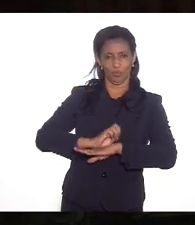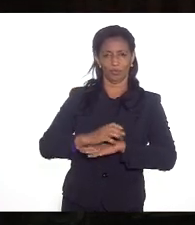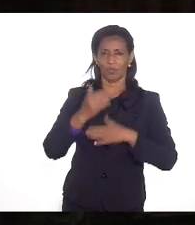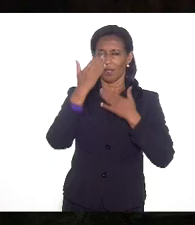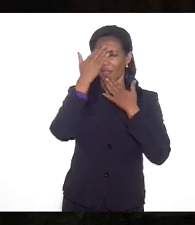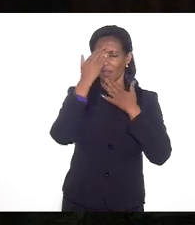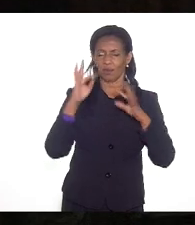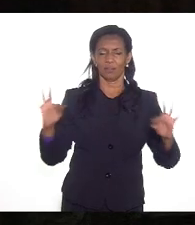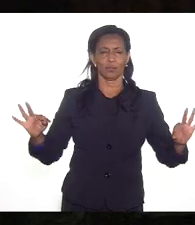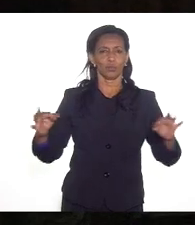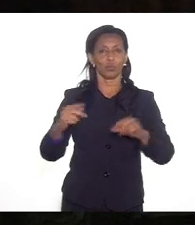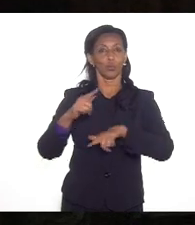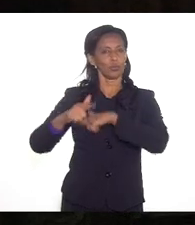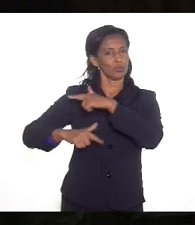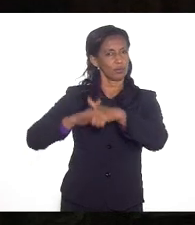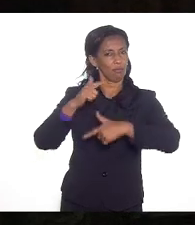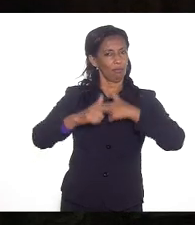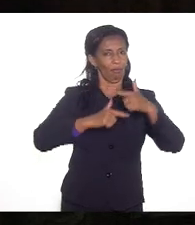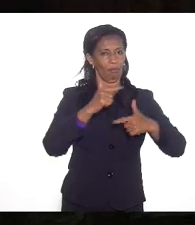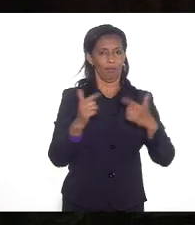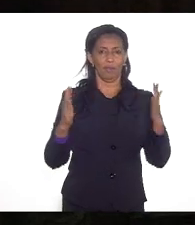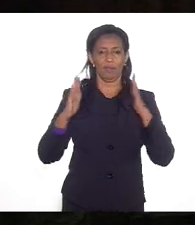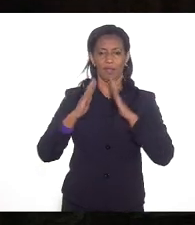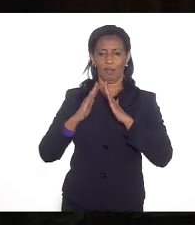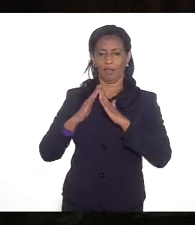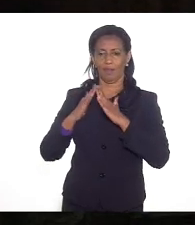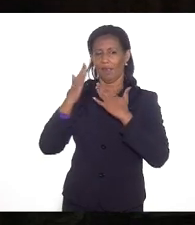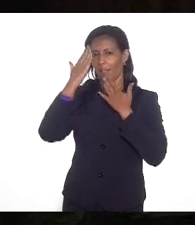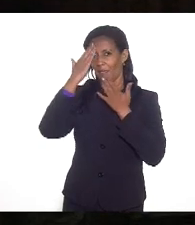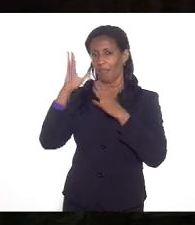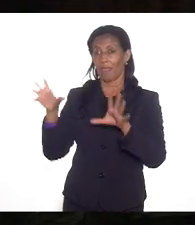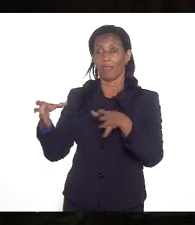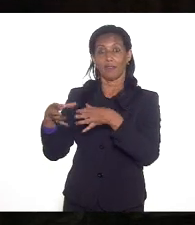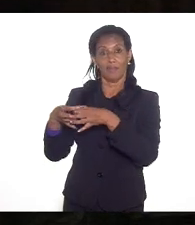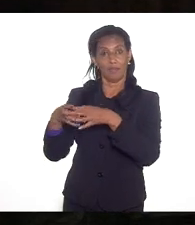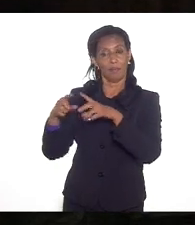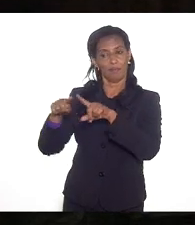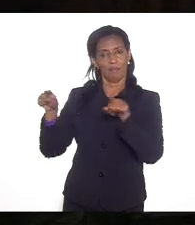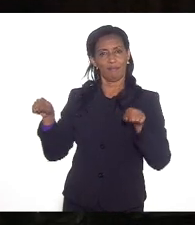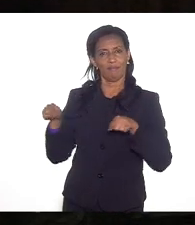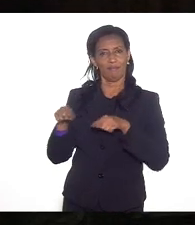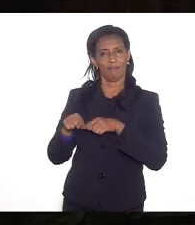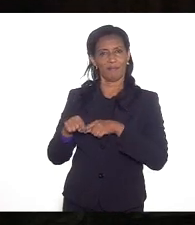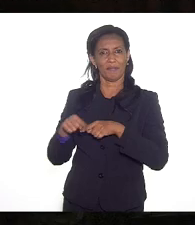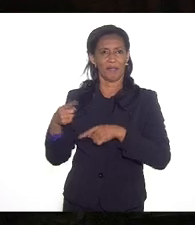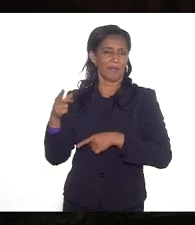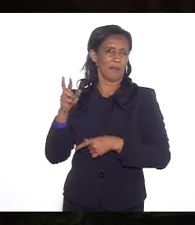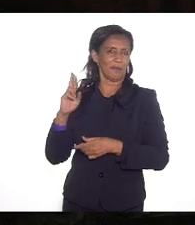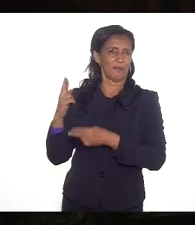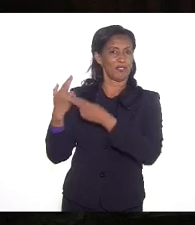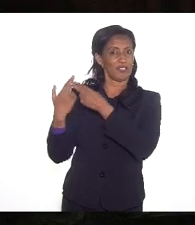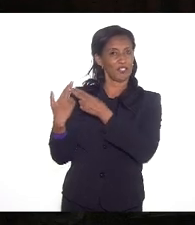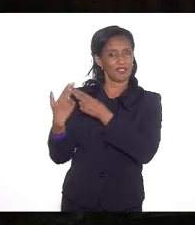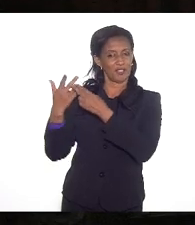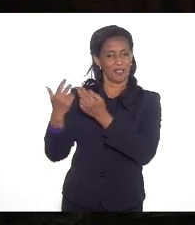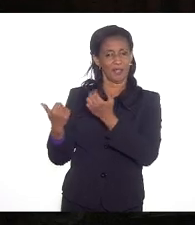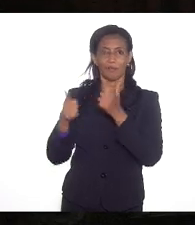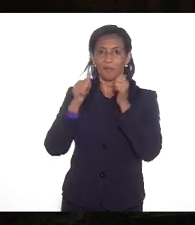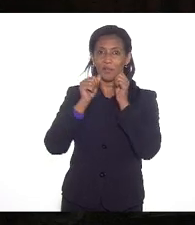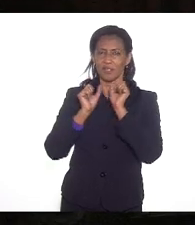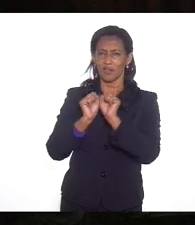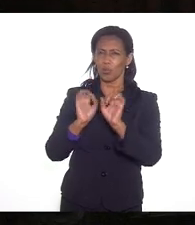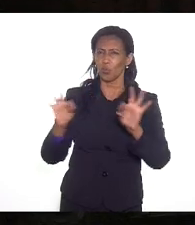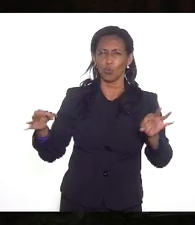Agradeço todos os funcionários da sua casa agradeço a minha equipe de gabinete né meu chefe de gabinete e assessor